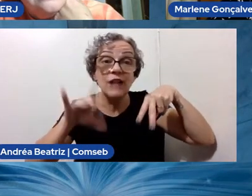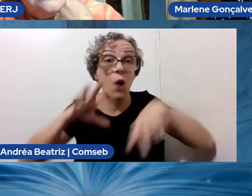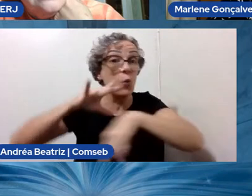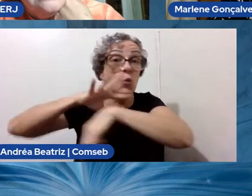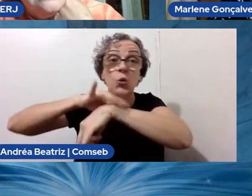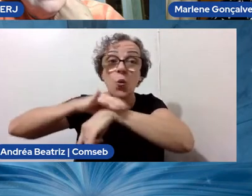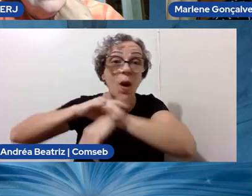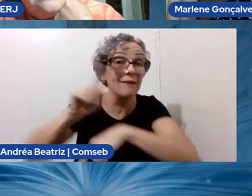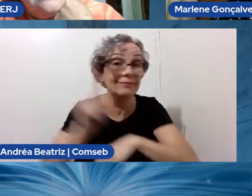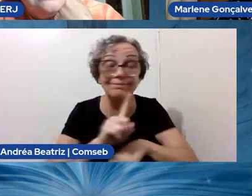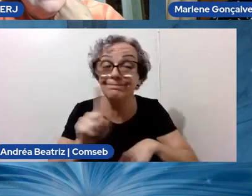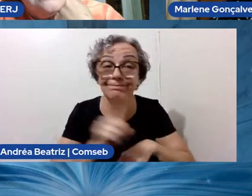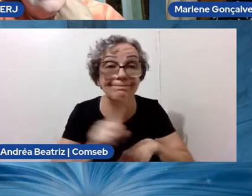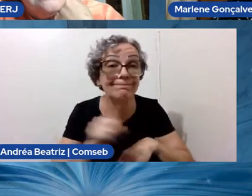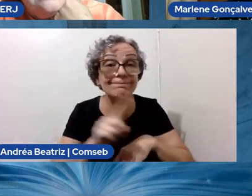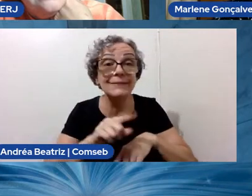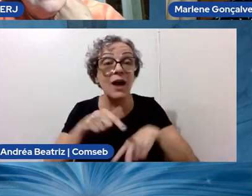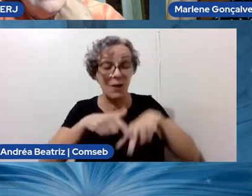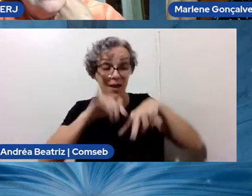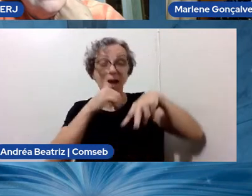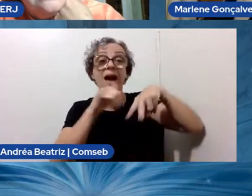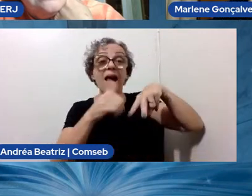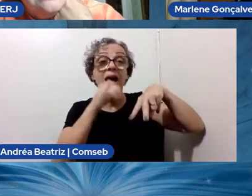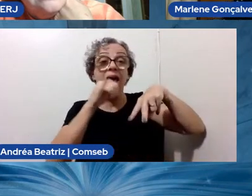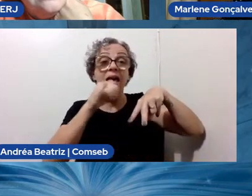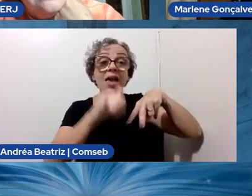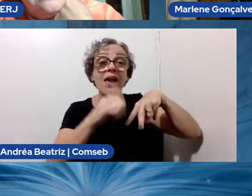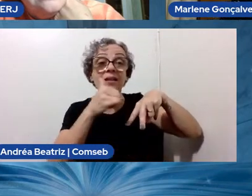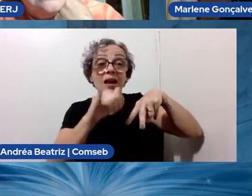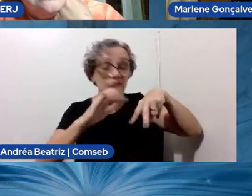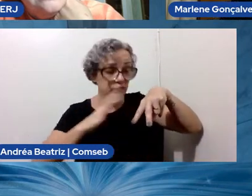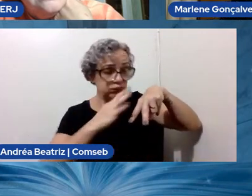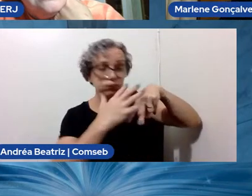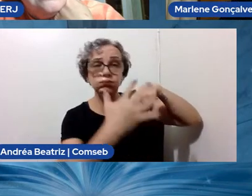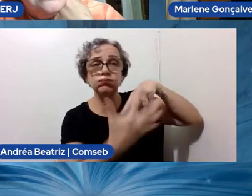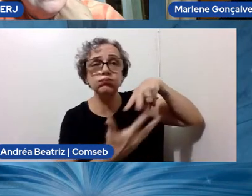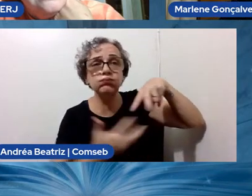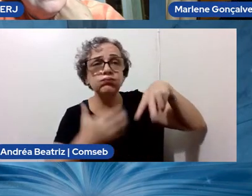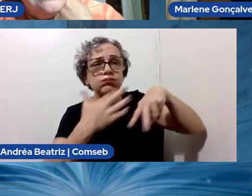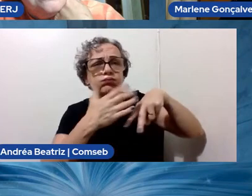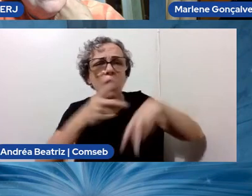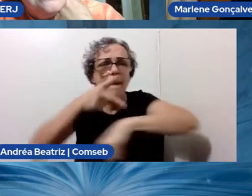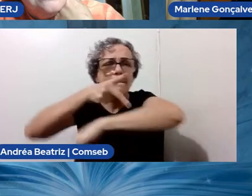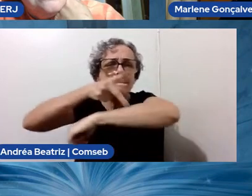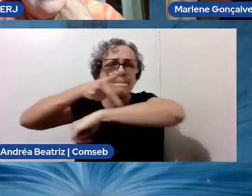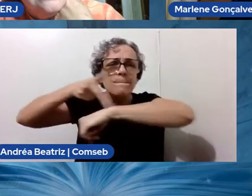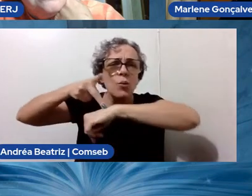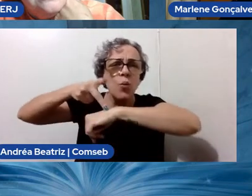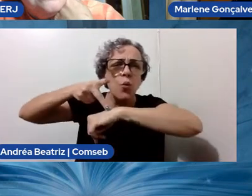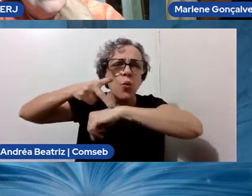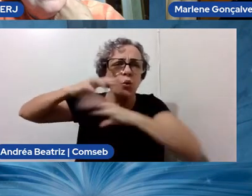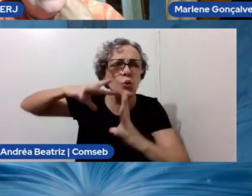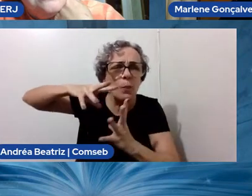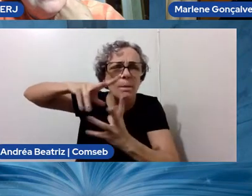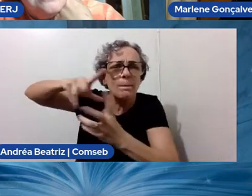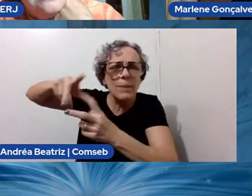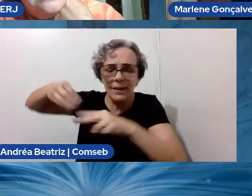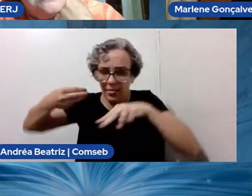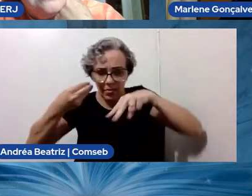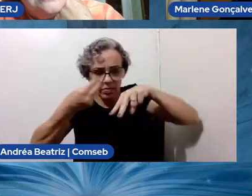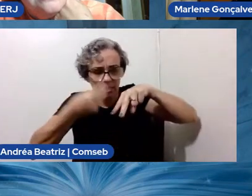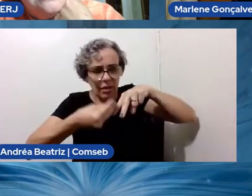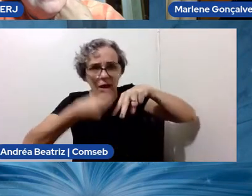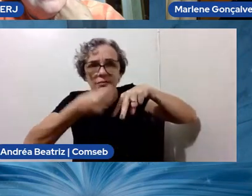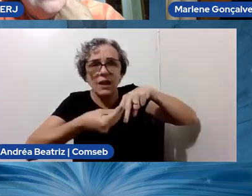feito com os fluidos mais sutilizados, mais puros do nosso planeta, para poder acomodar um espírito de tal